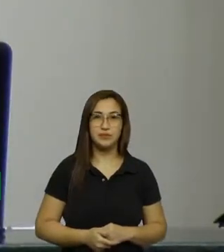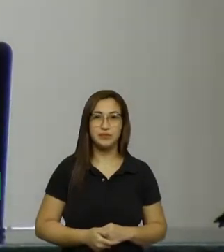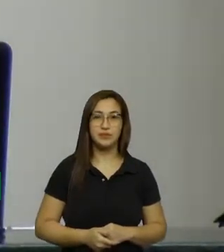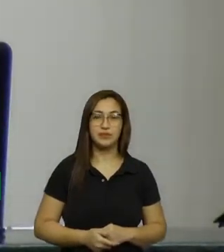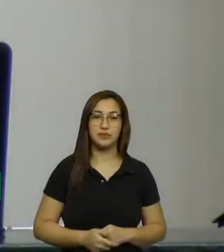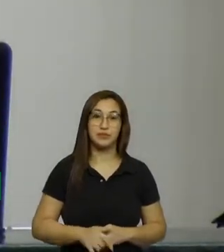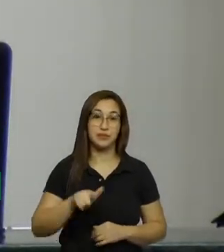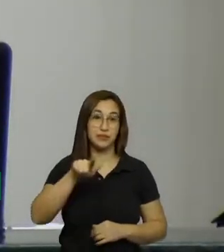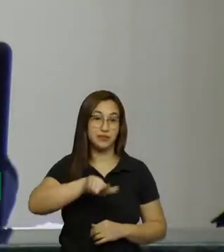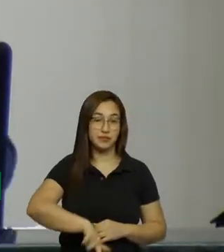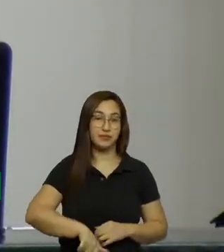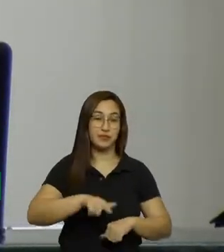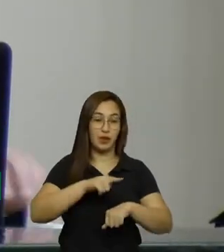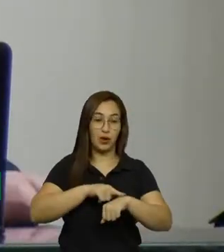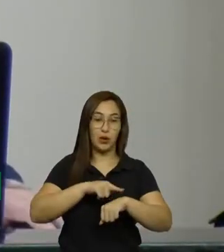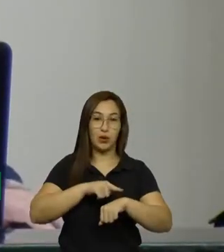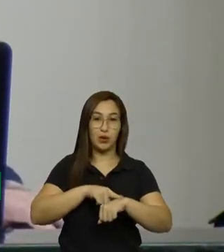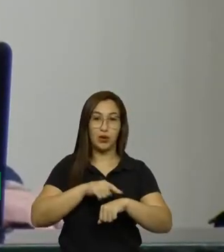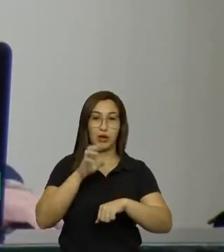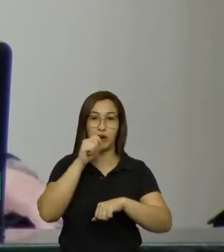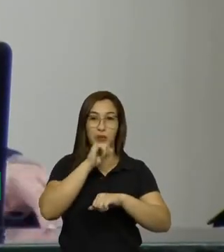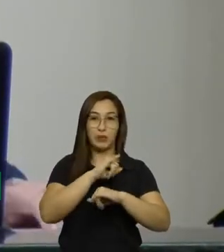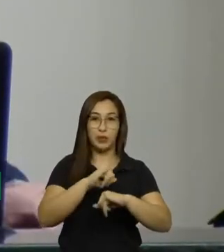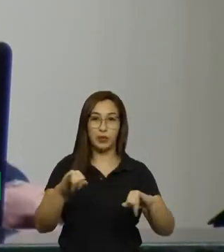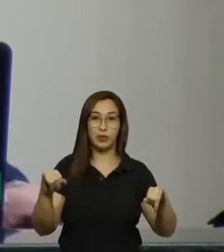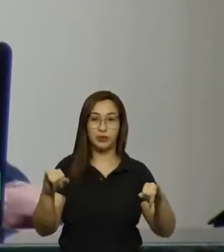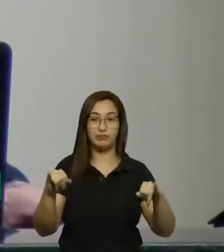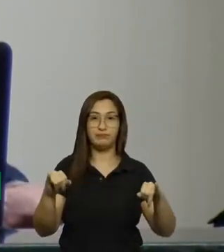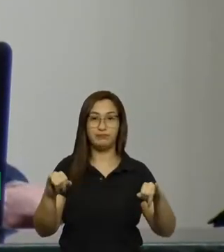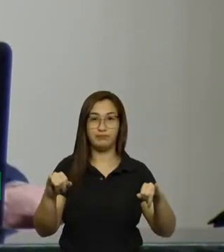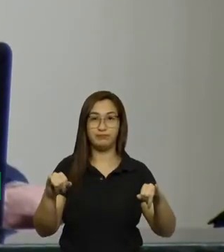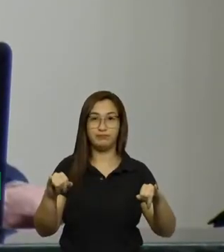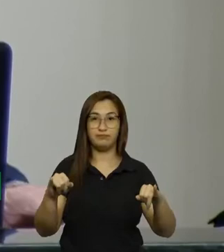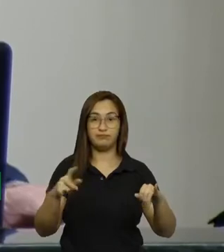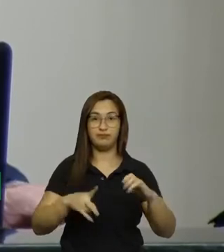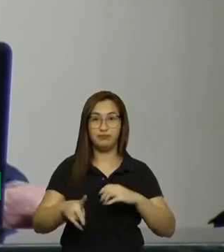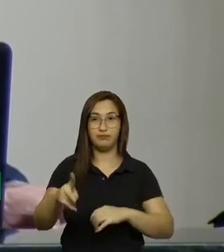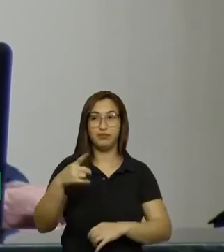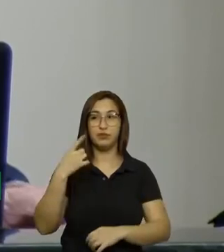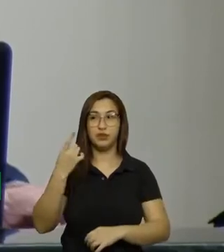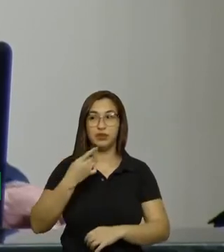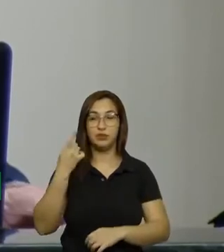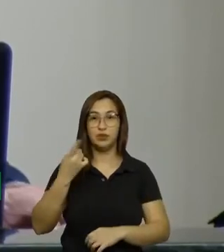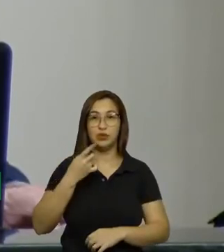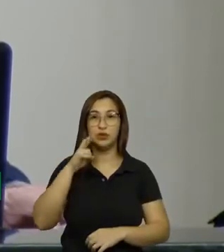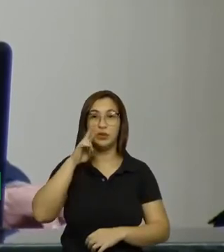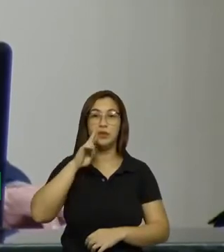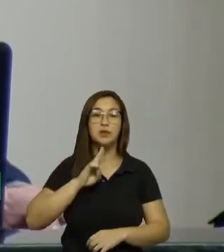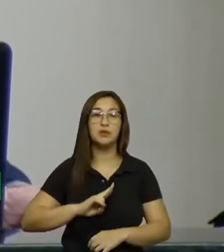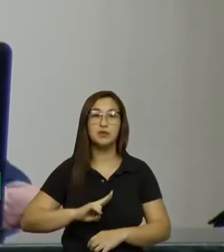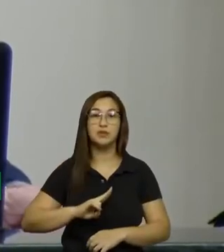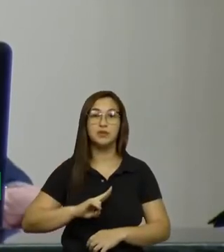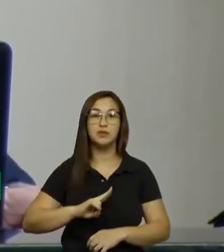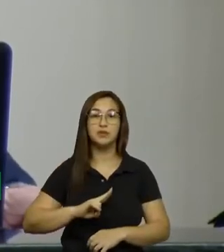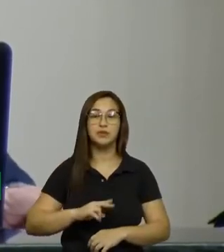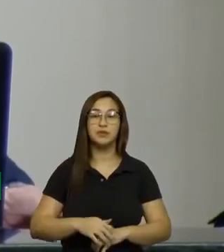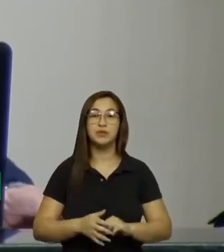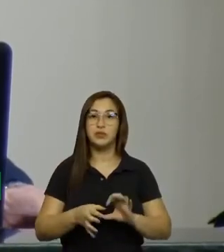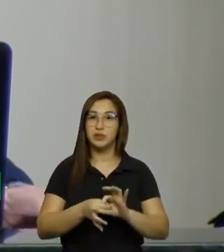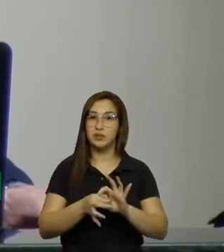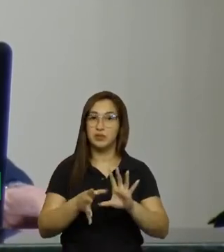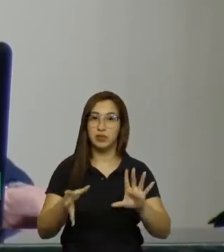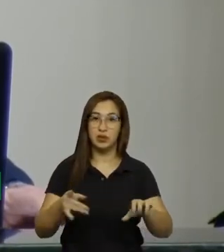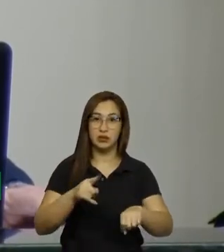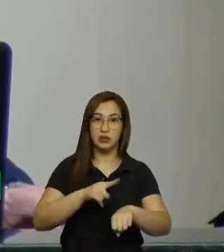Ainda no horário das breves comunicações, deputado Ivan Nats cede